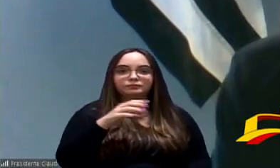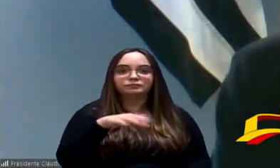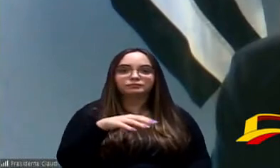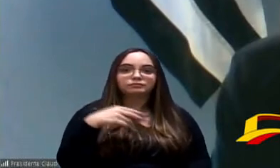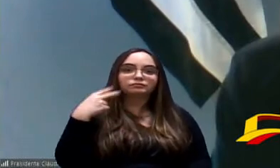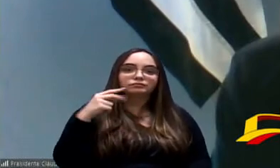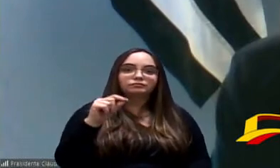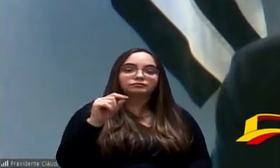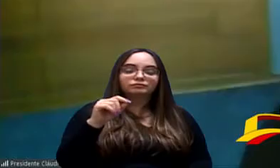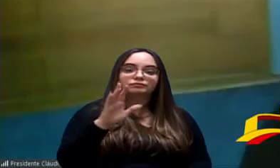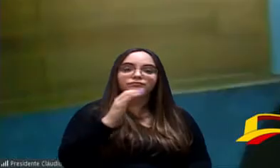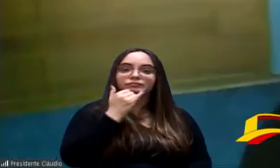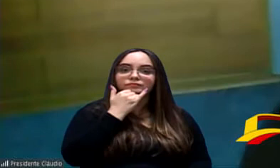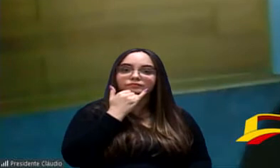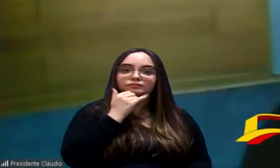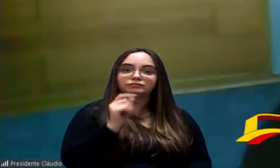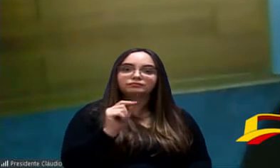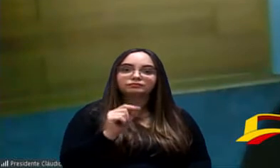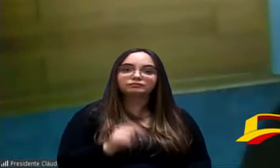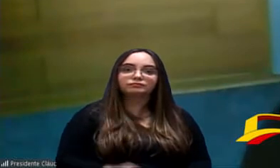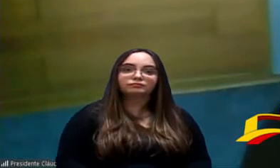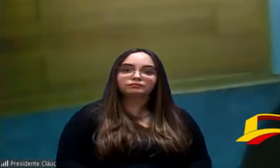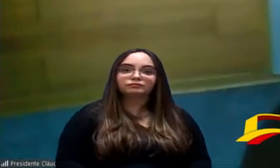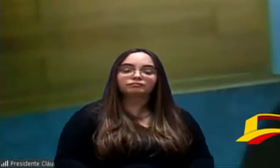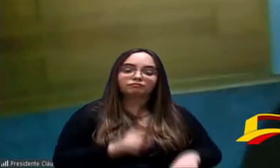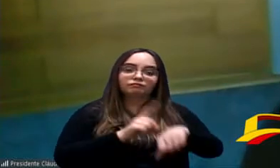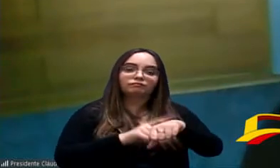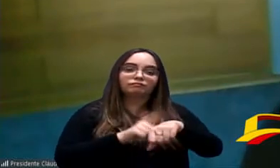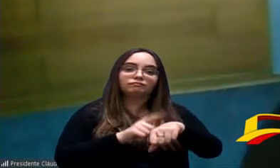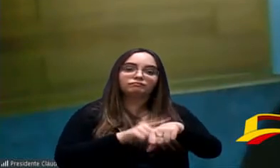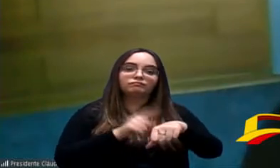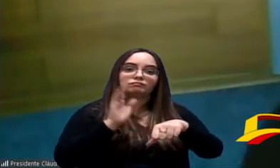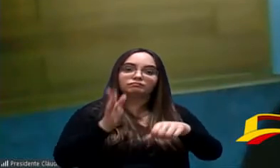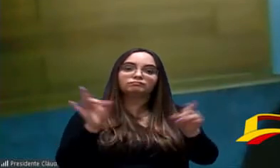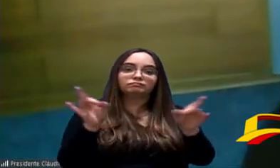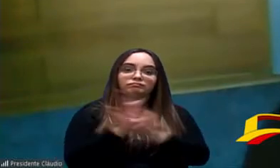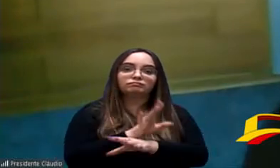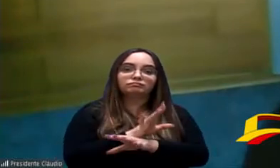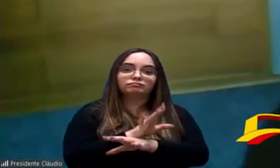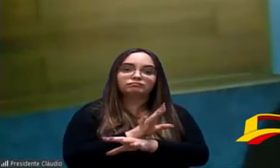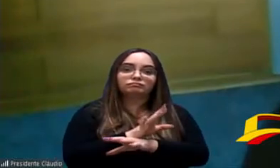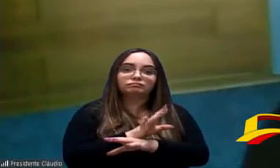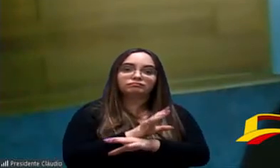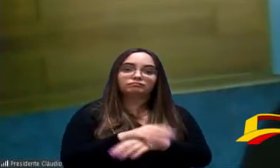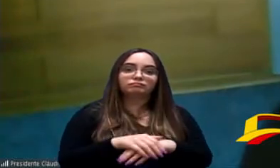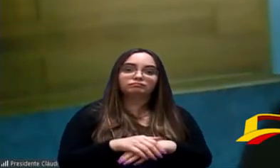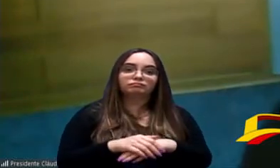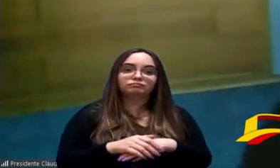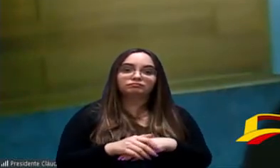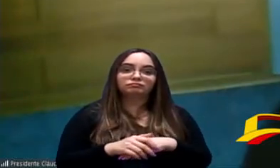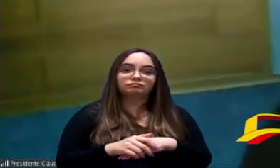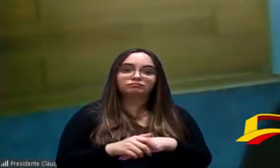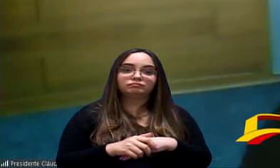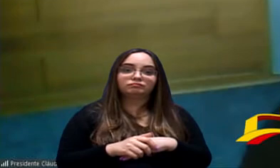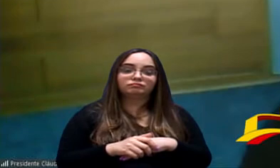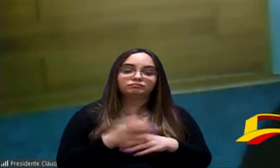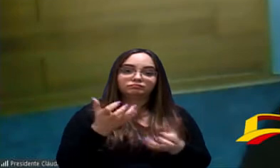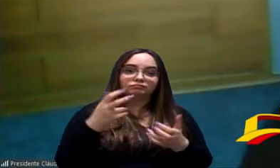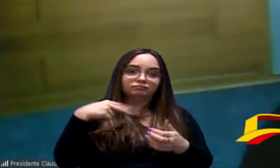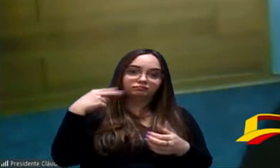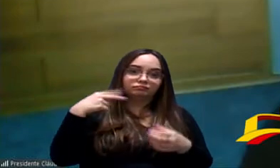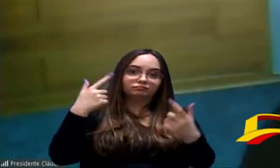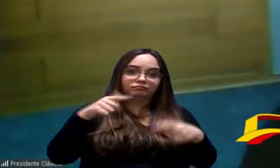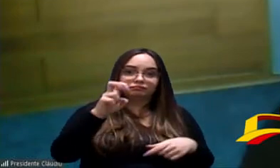foi? Um minutinho, vereador. Olha, o nosso tempo já se esgotou e Vossa Excelência, Dila, tem, se algum vereador dá